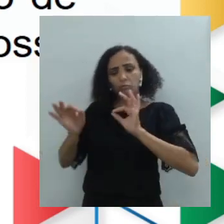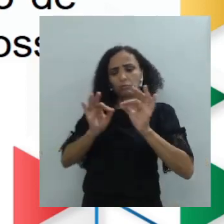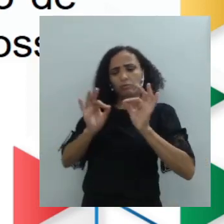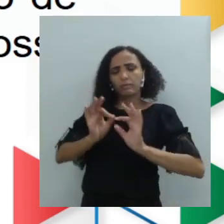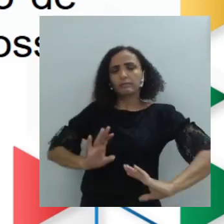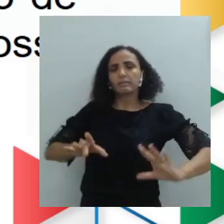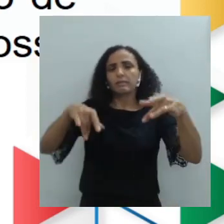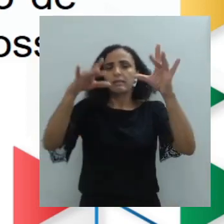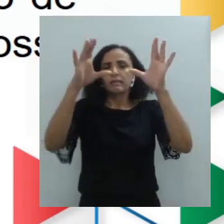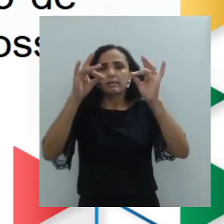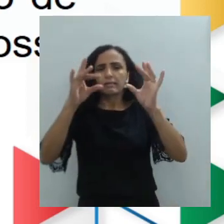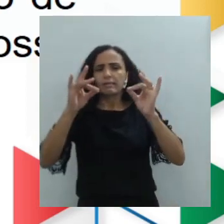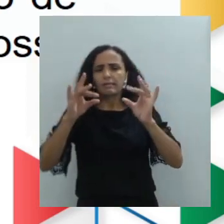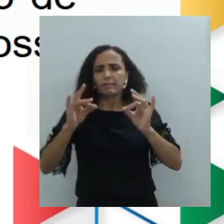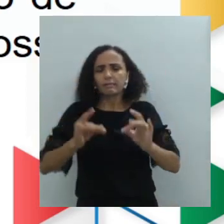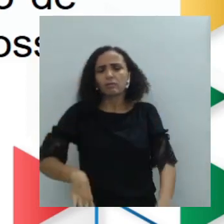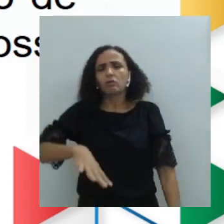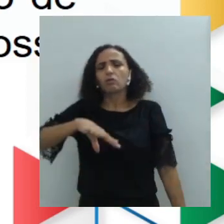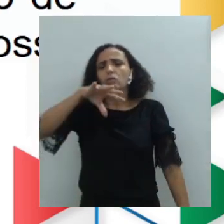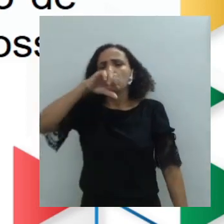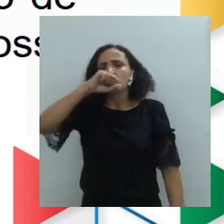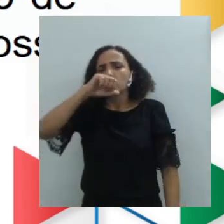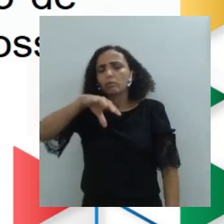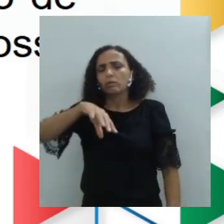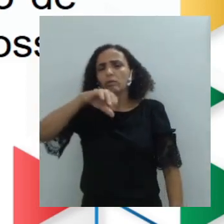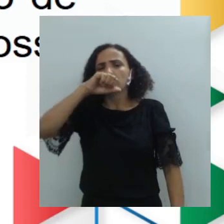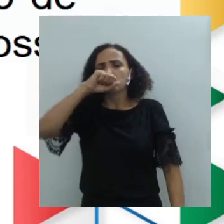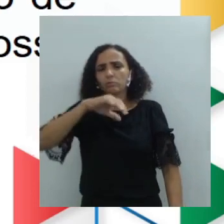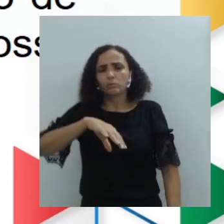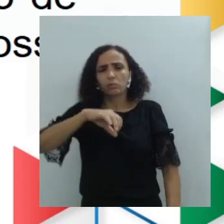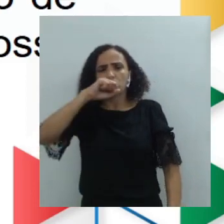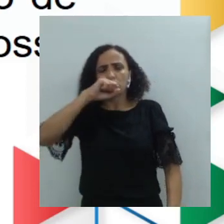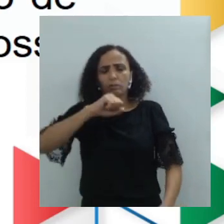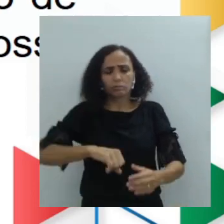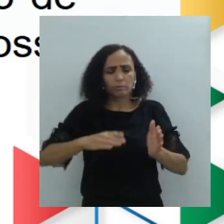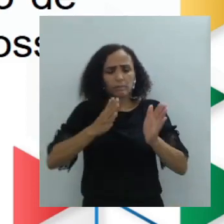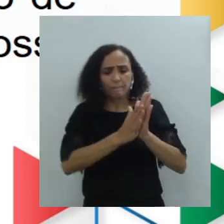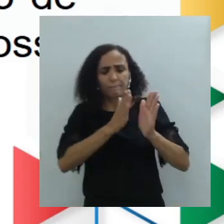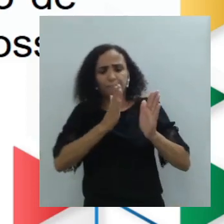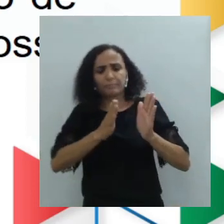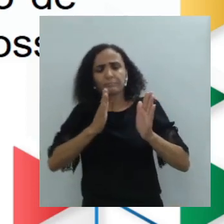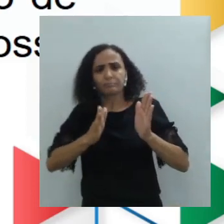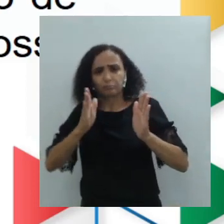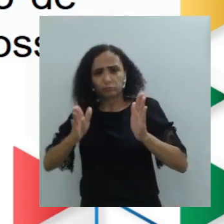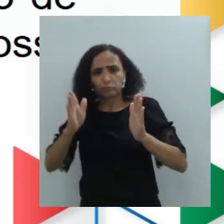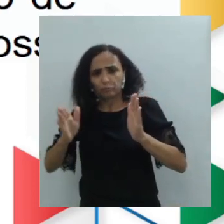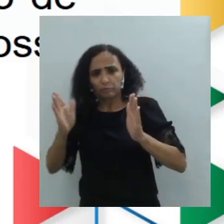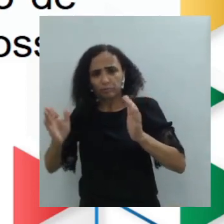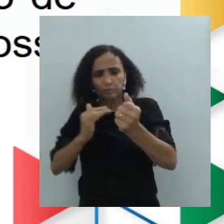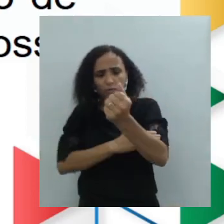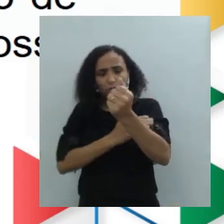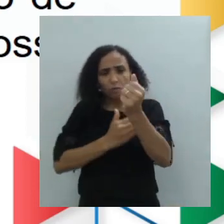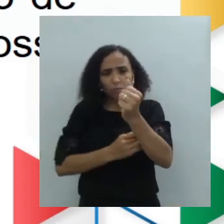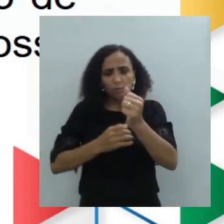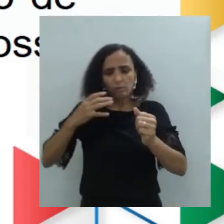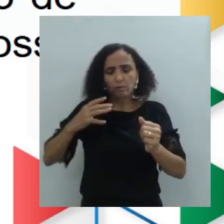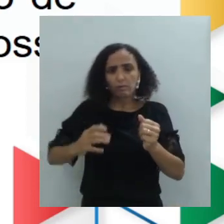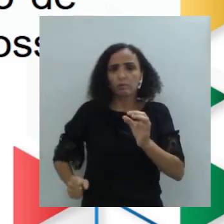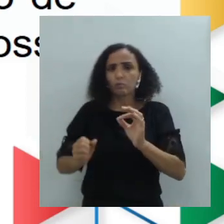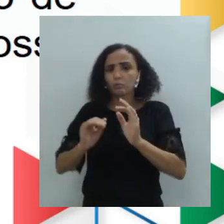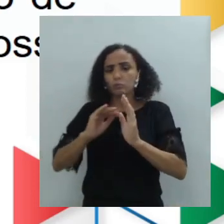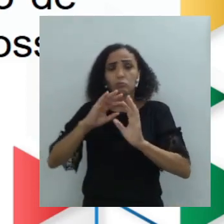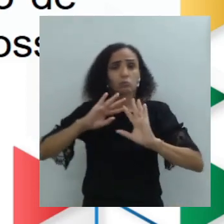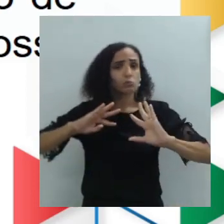o sistema excretor, o respiratório, o cardiovascular, o digestório, o nervoso, o muscular, o urinário, o